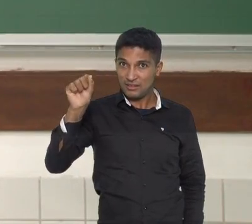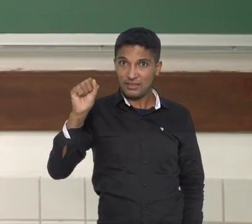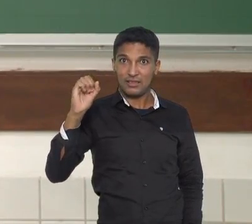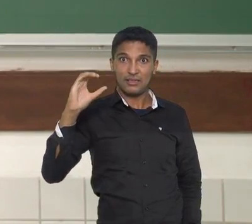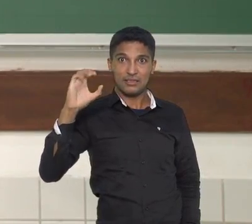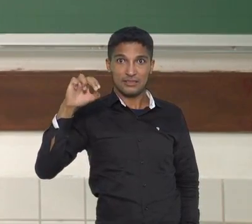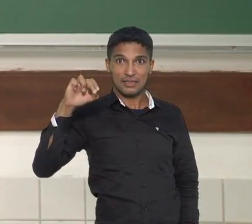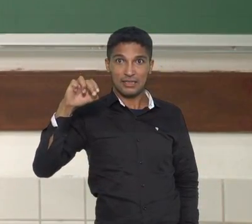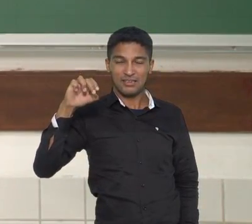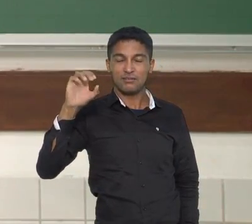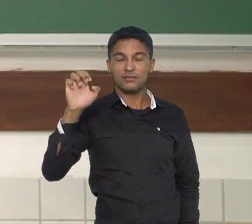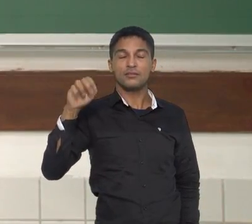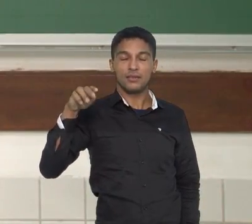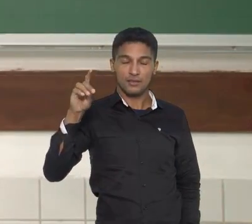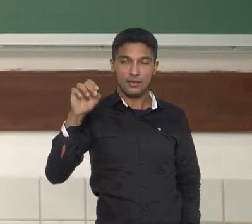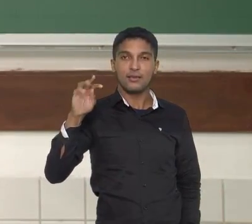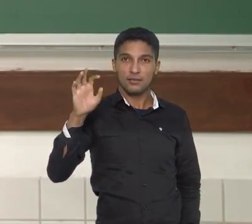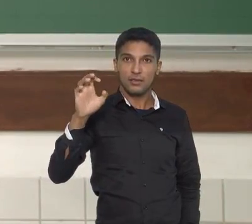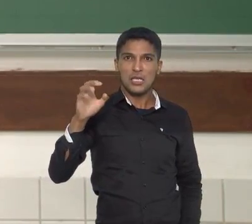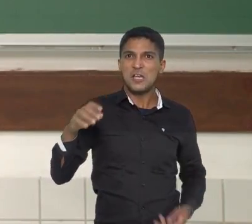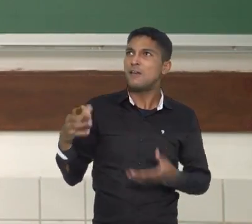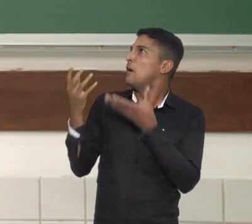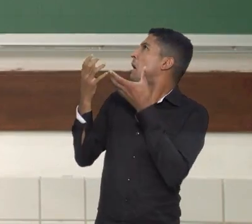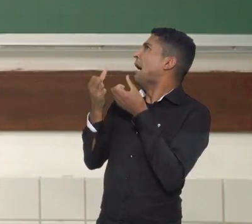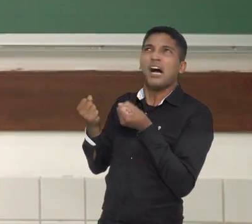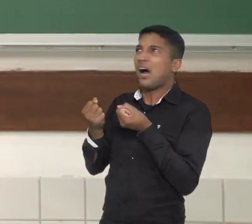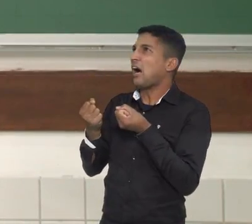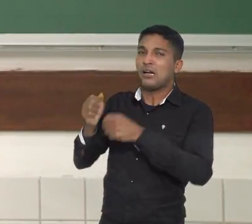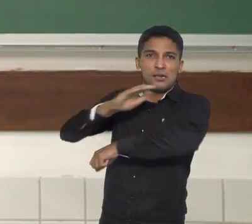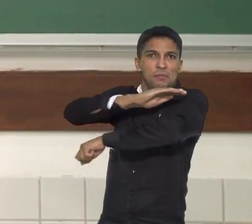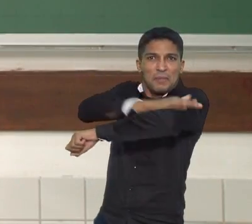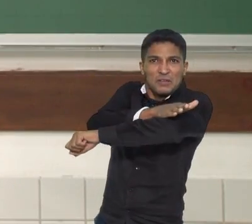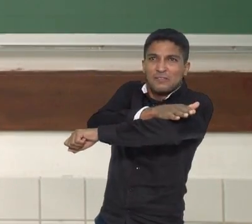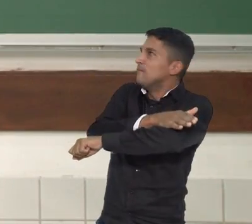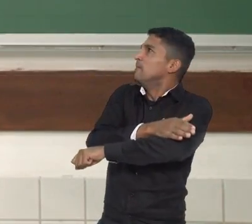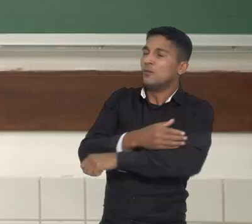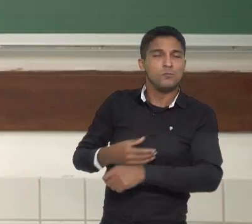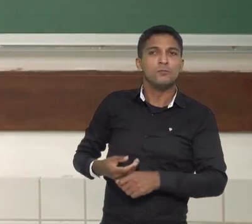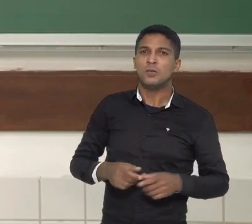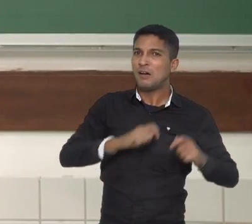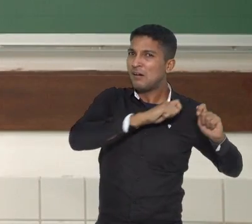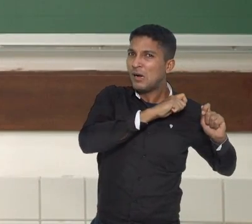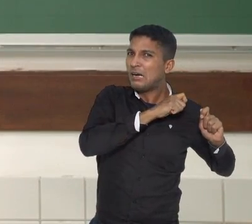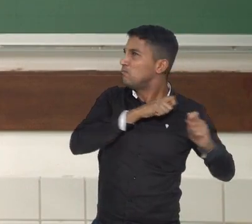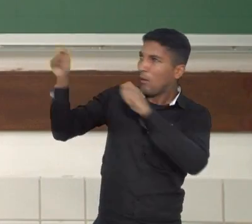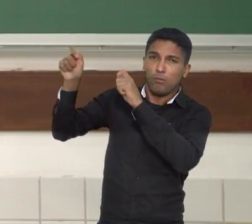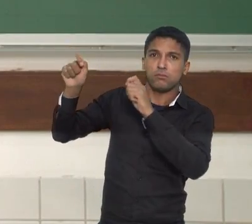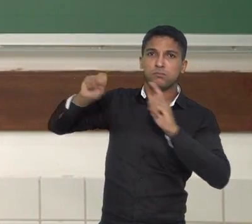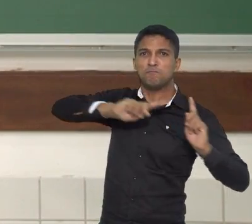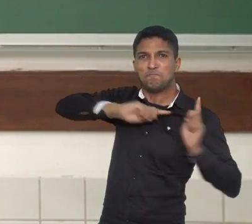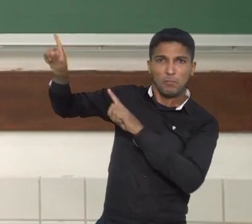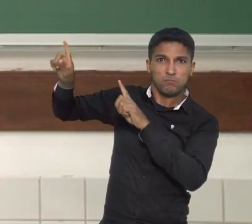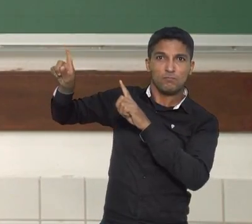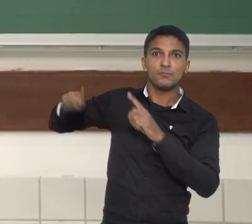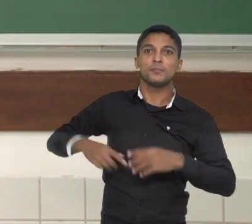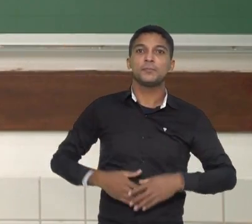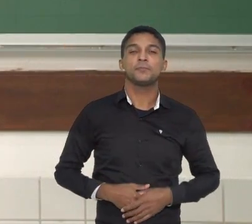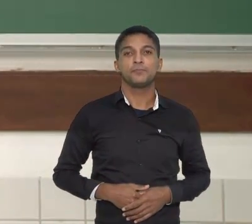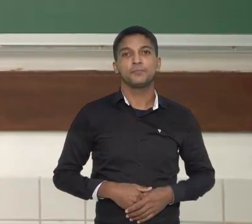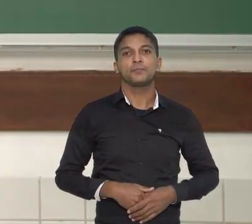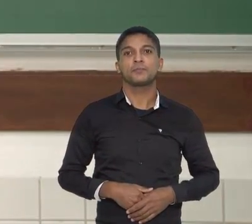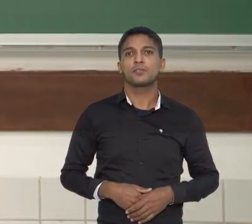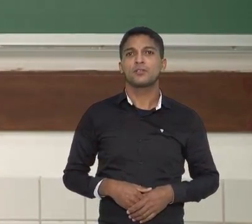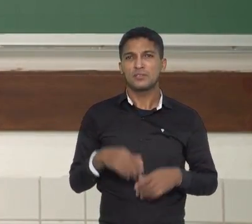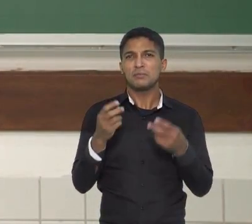aqui a gente vê esses objetivos da Conjuração Baiana e você percebe dois pontos